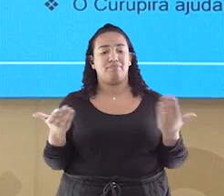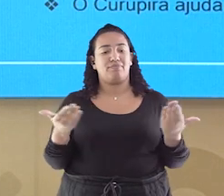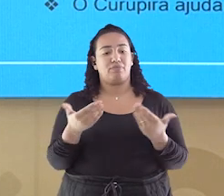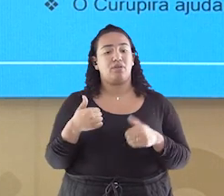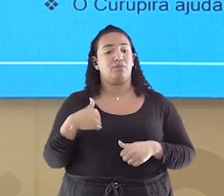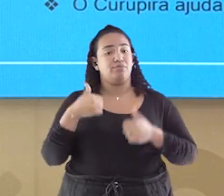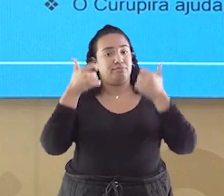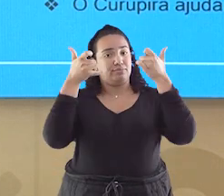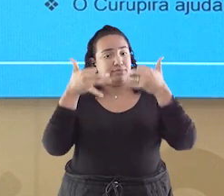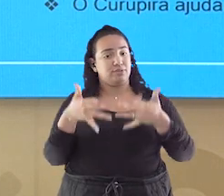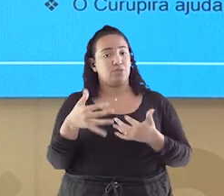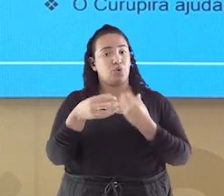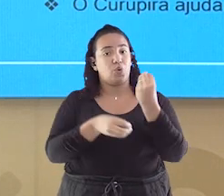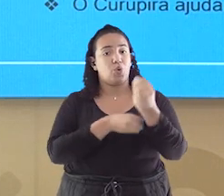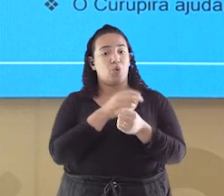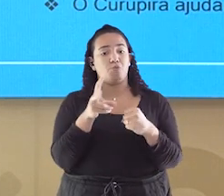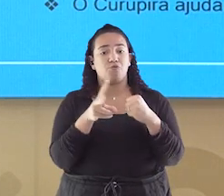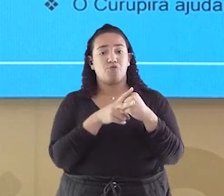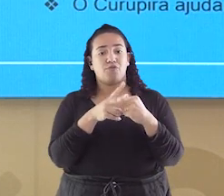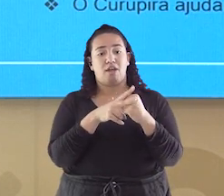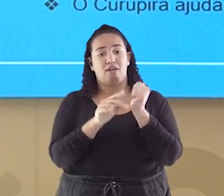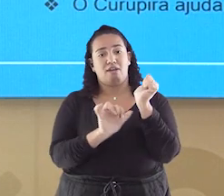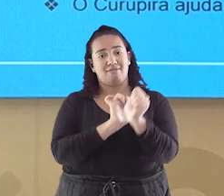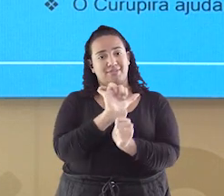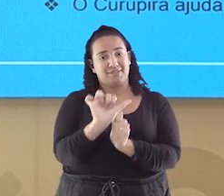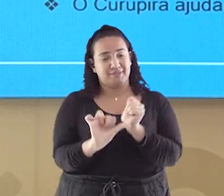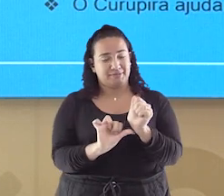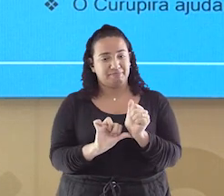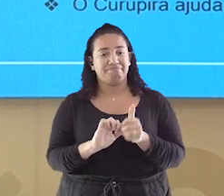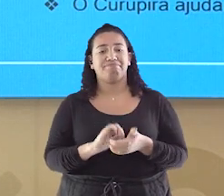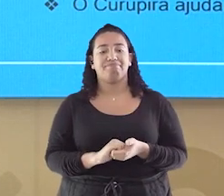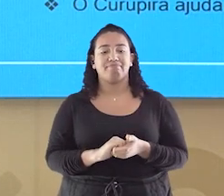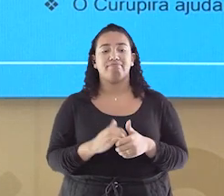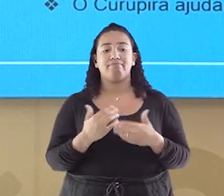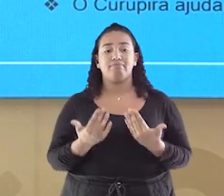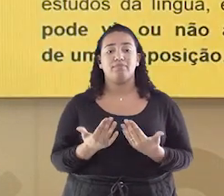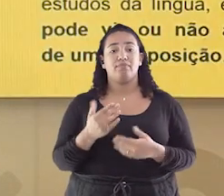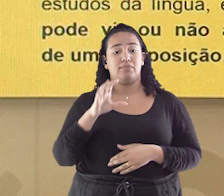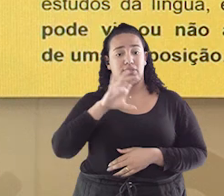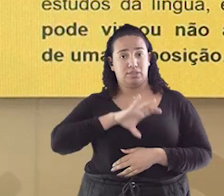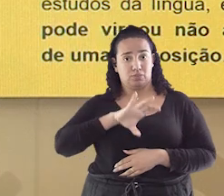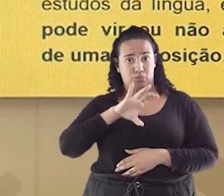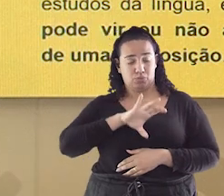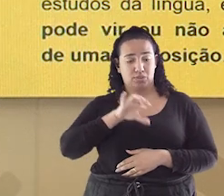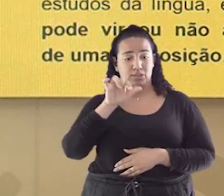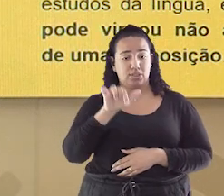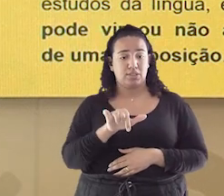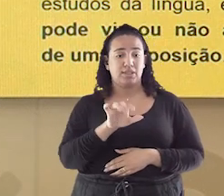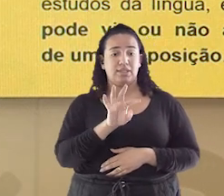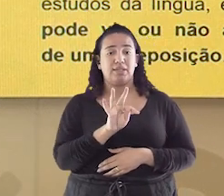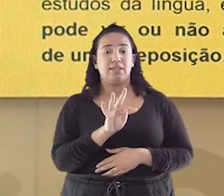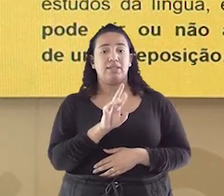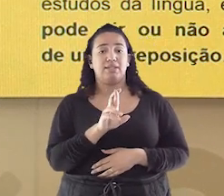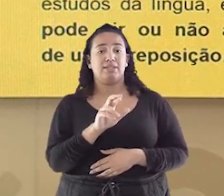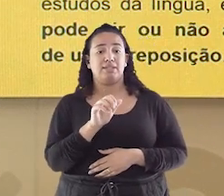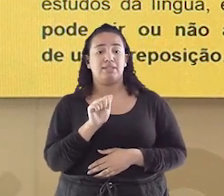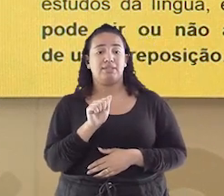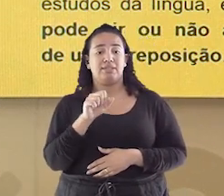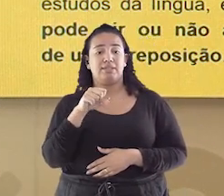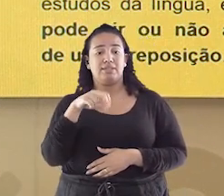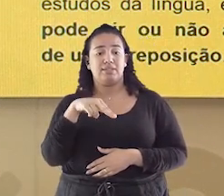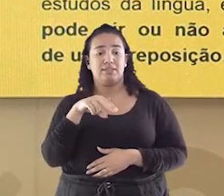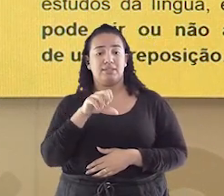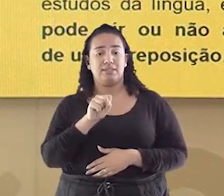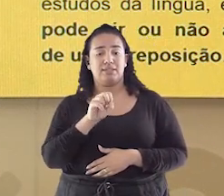falar um pouquinho sobre transitividade verbal? Na língua portuguesa, transitividade verbal indica